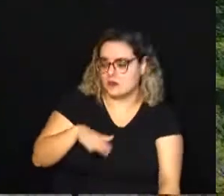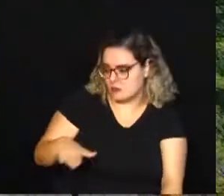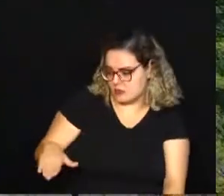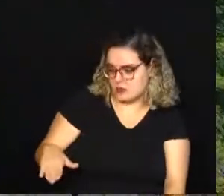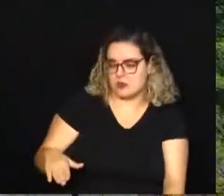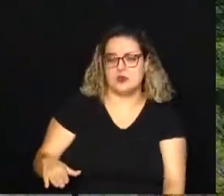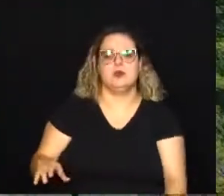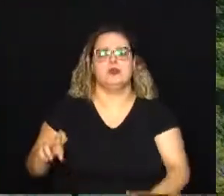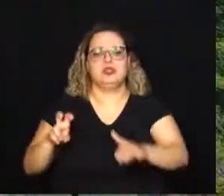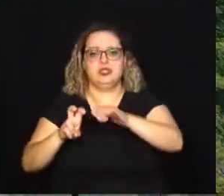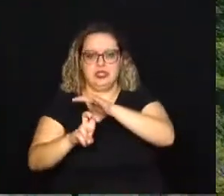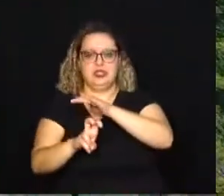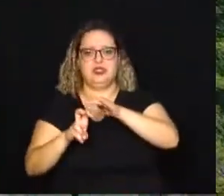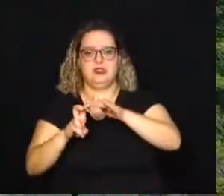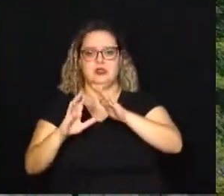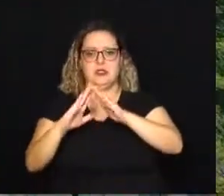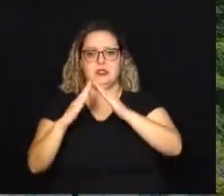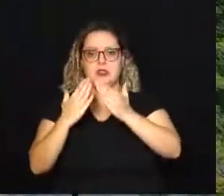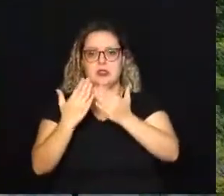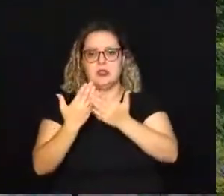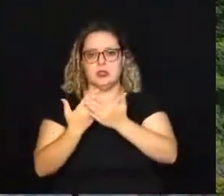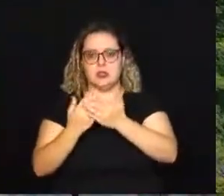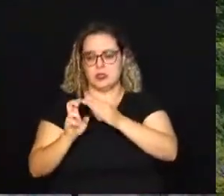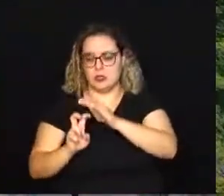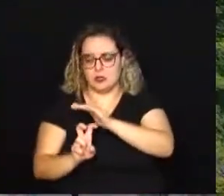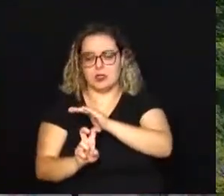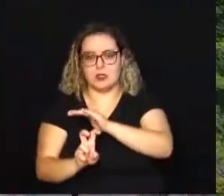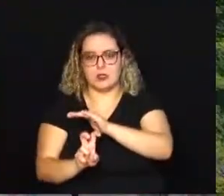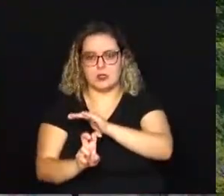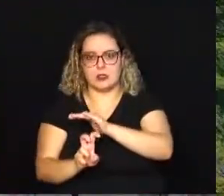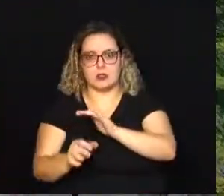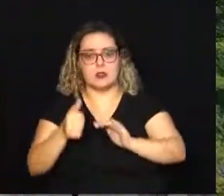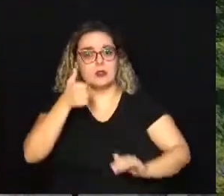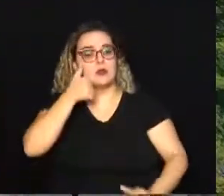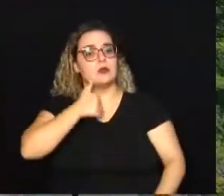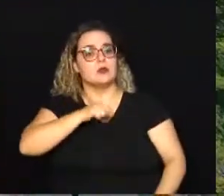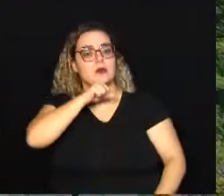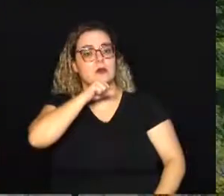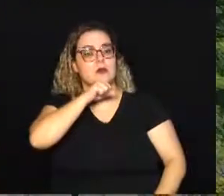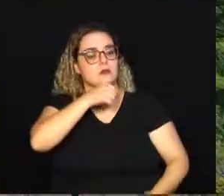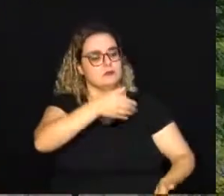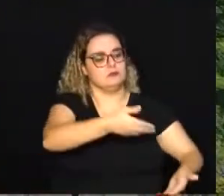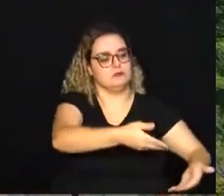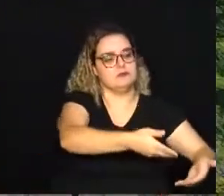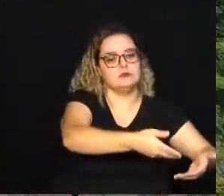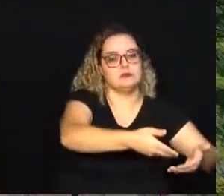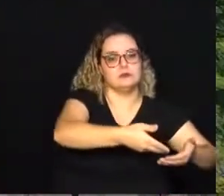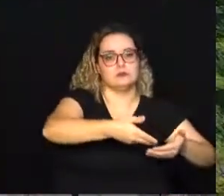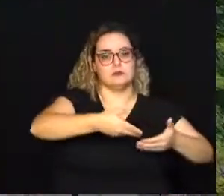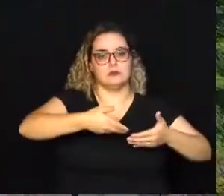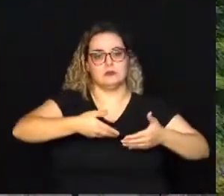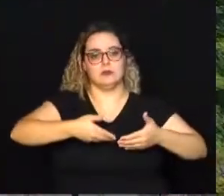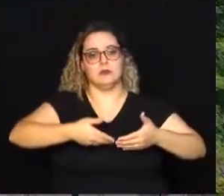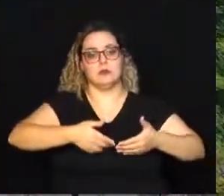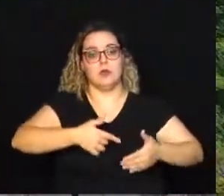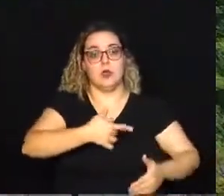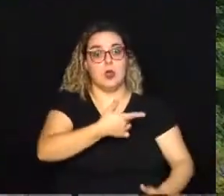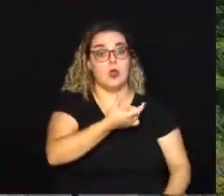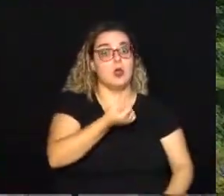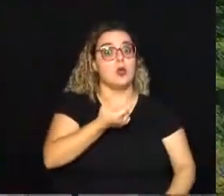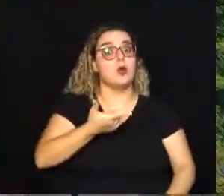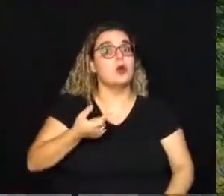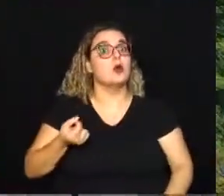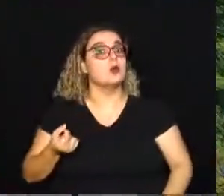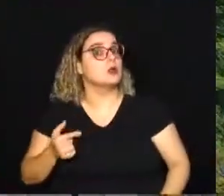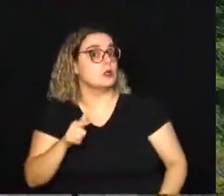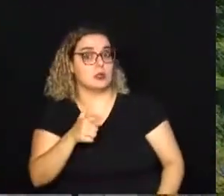de manhã, que a sua mãe, né, deixa ela ali, que ela é retirada do colo da sua mãe. E olha que nós passamos o ano de 2020 inteiro sem aula.